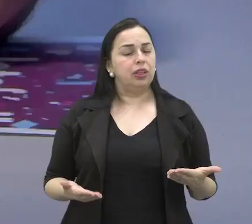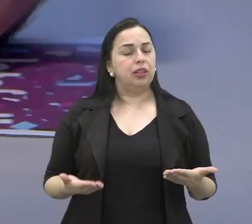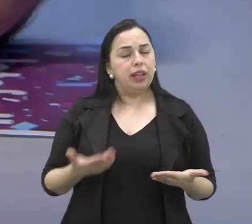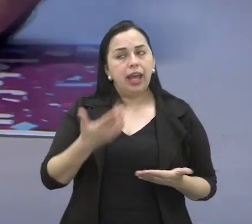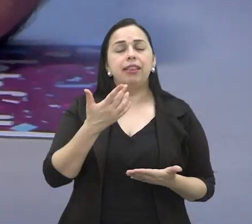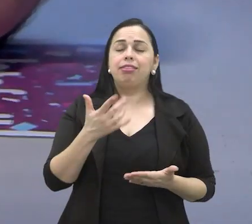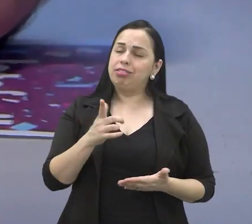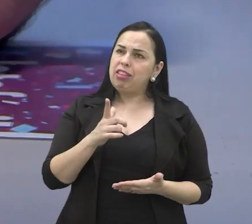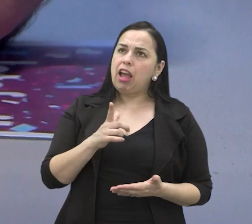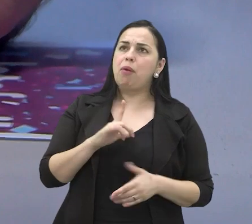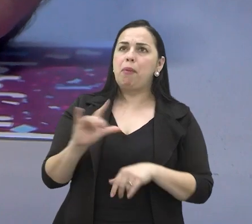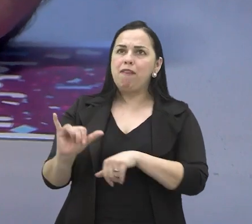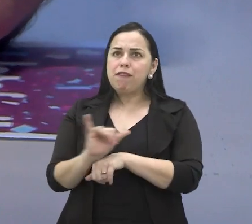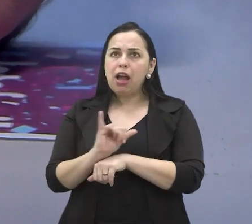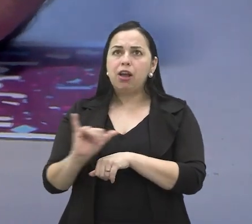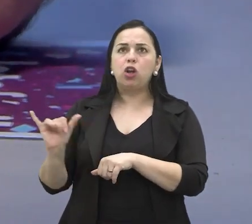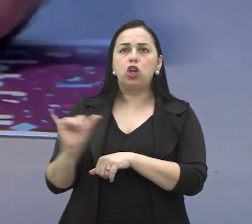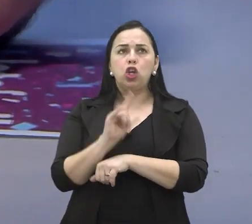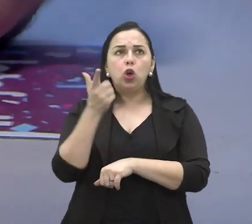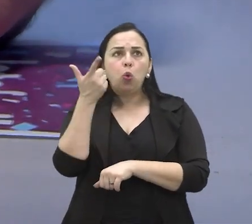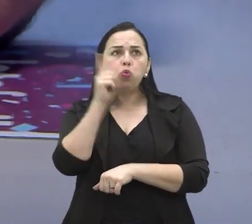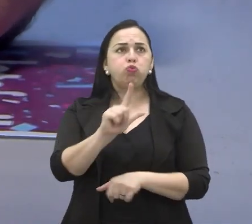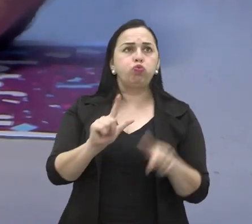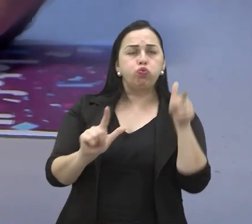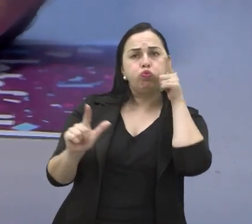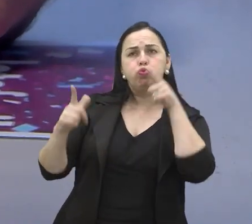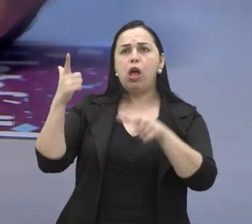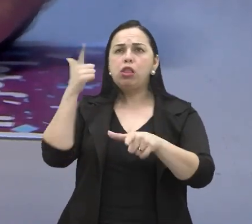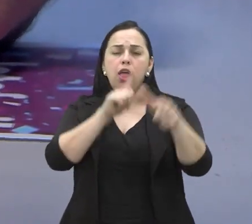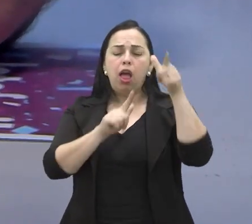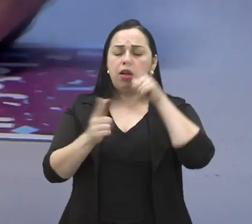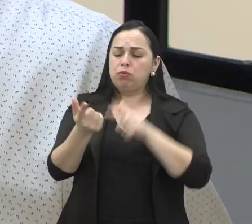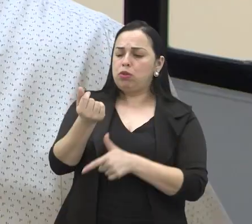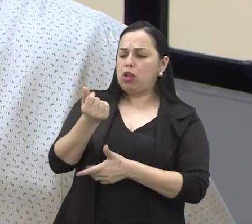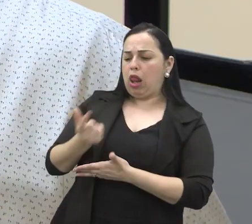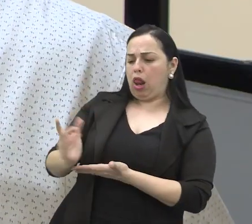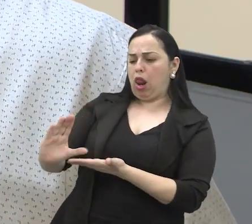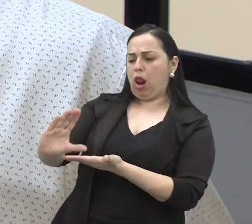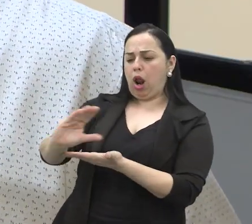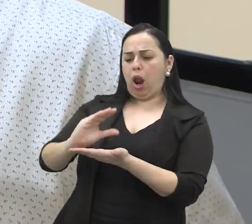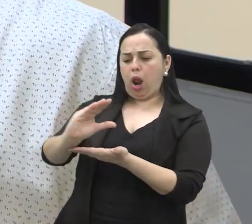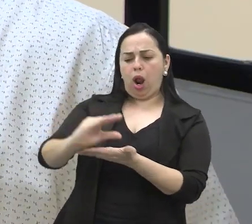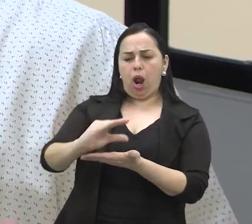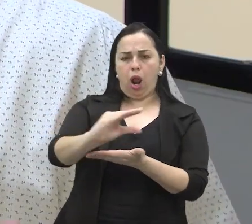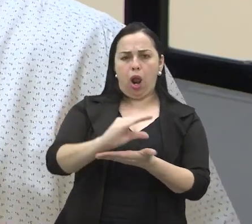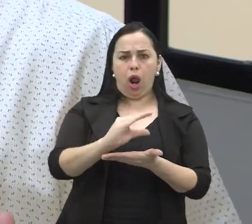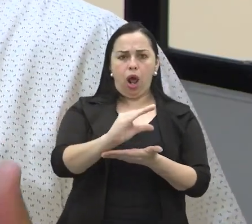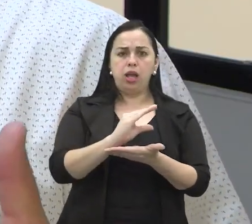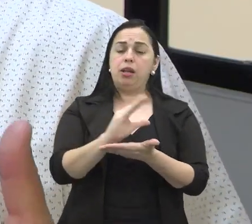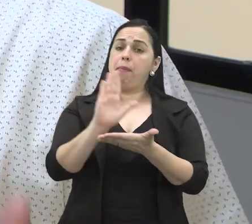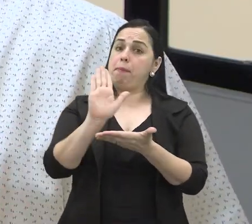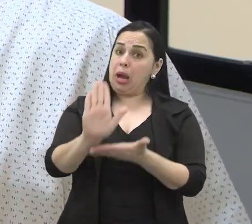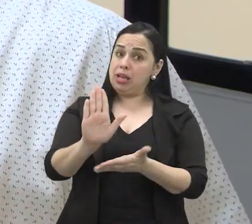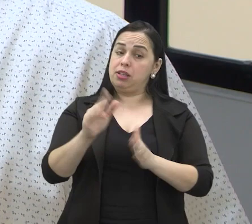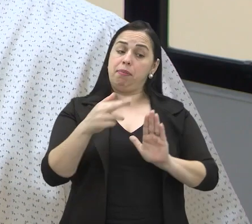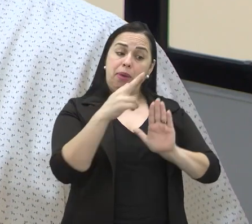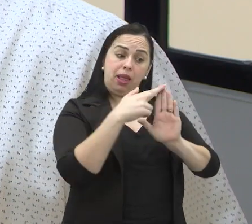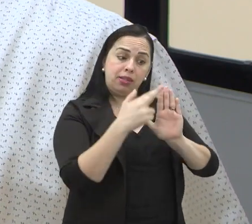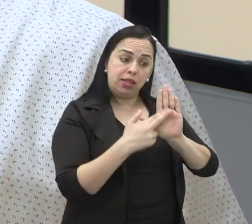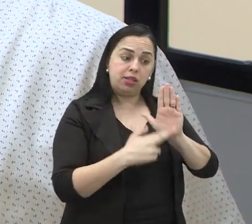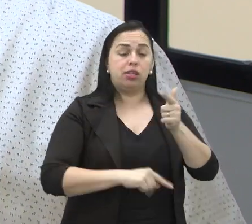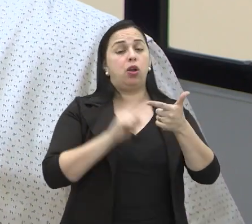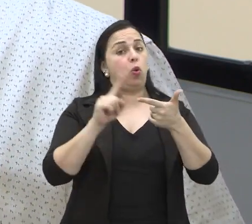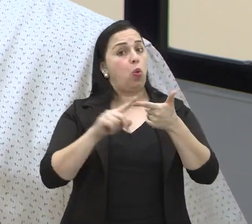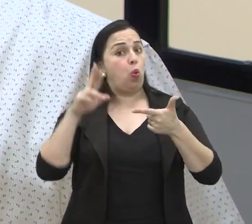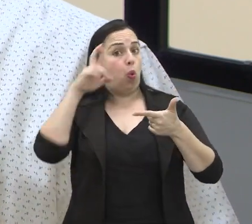cidadão, principalmente na promoção do bem-estar social. Quando você tem uma outra ferramenta